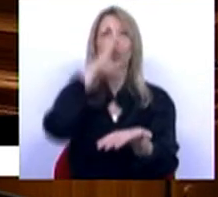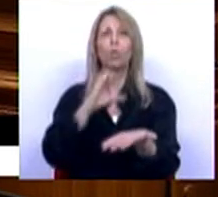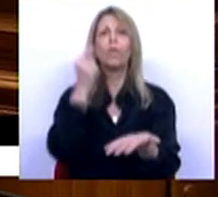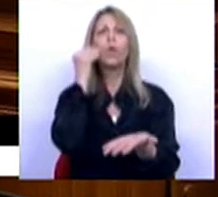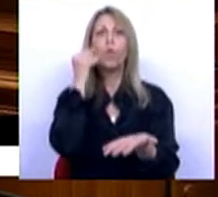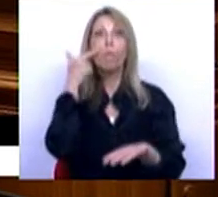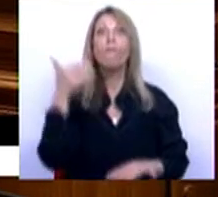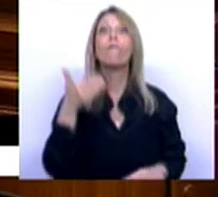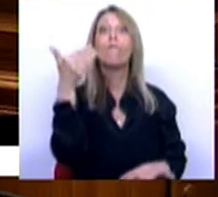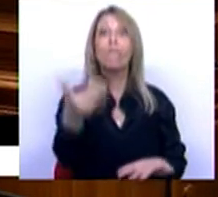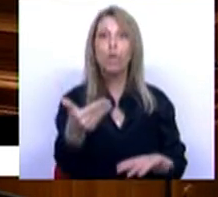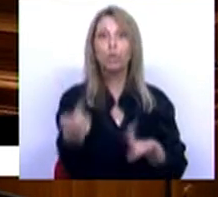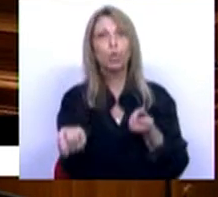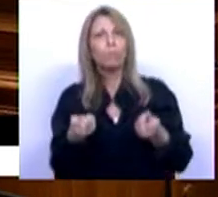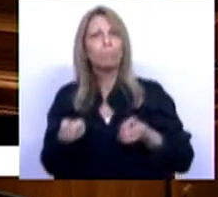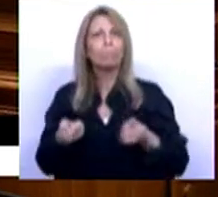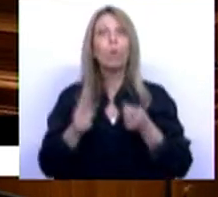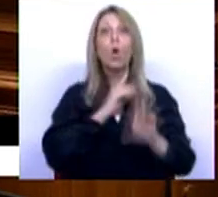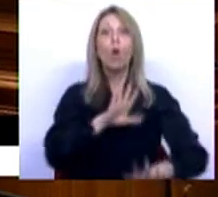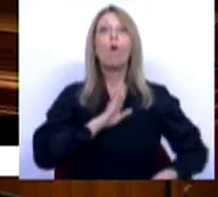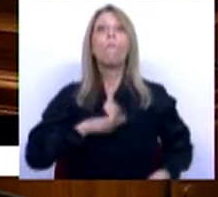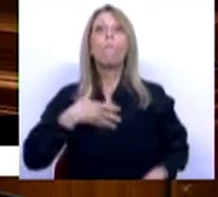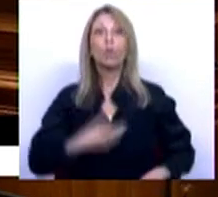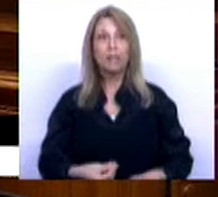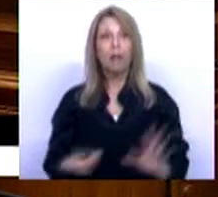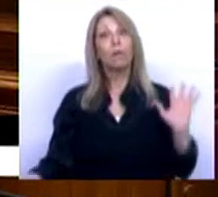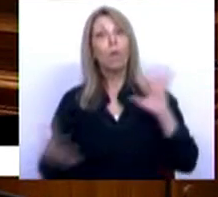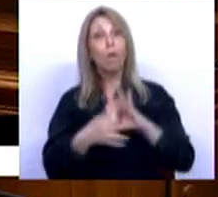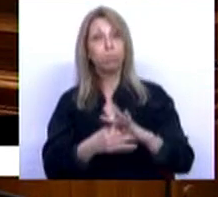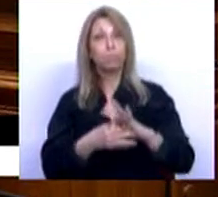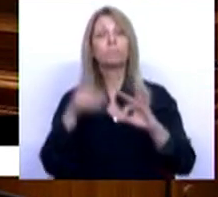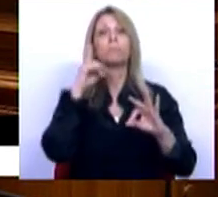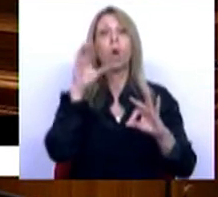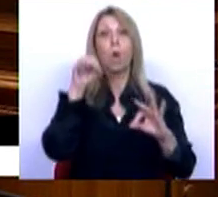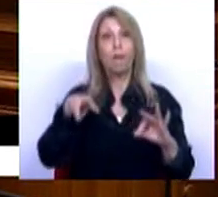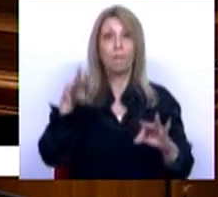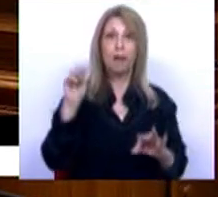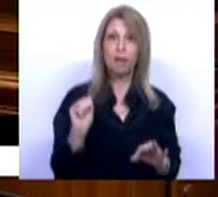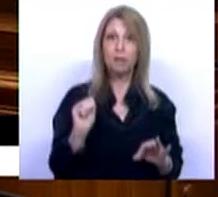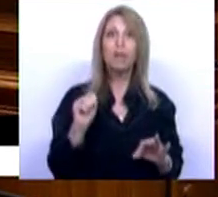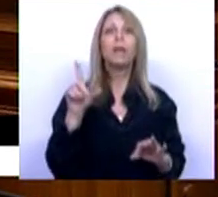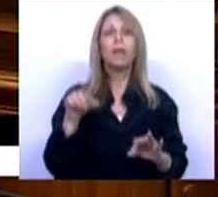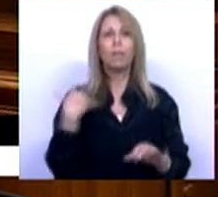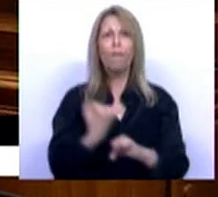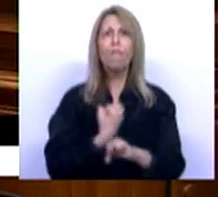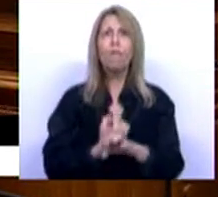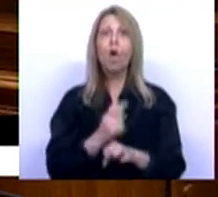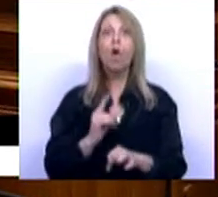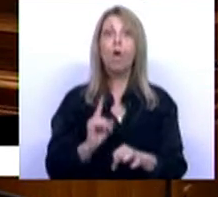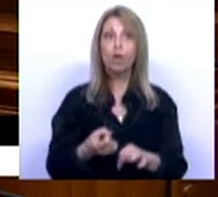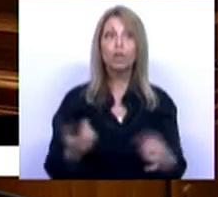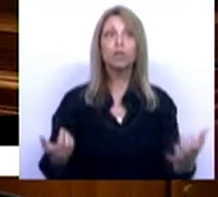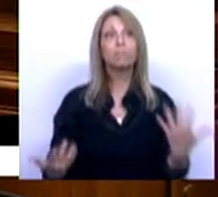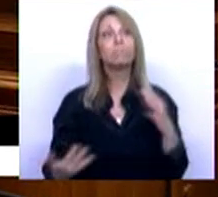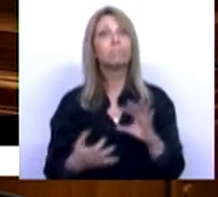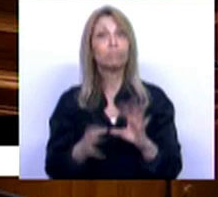governação mundial sob os auspícios da Organização Mundial de Saúde e qual o papel que a União Europeia, como